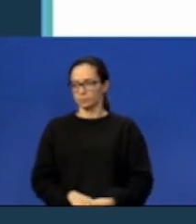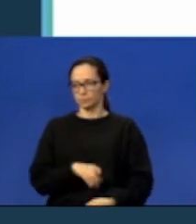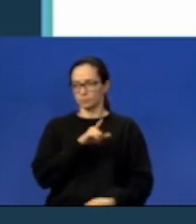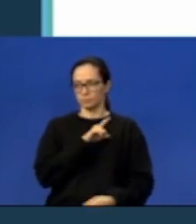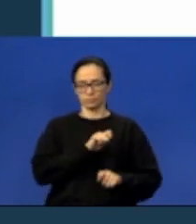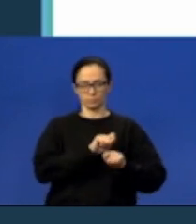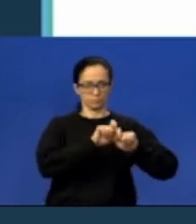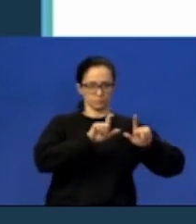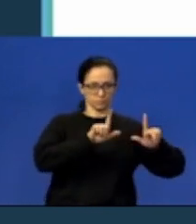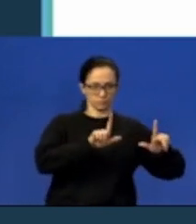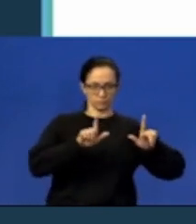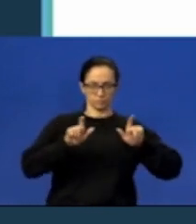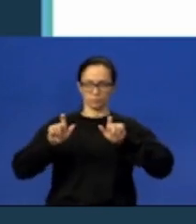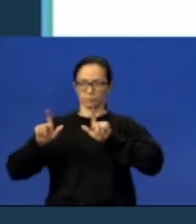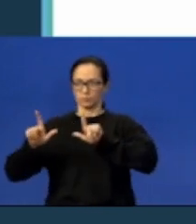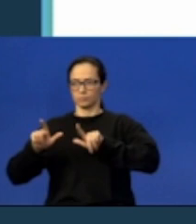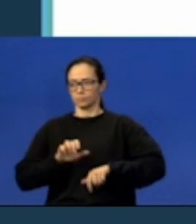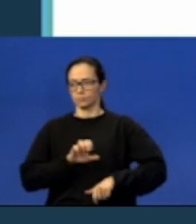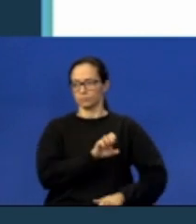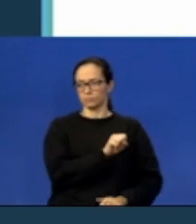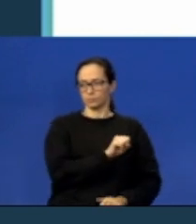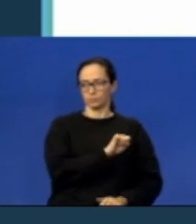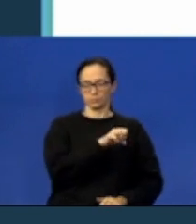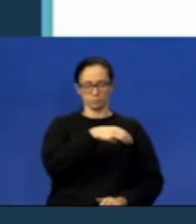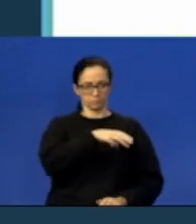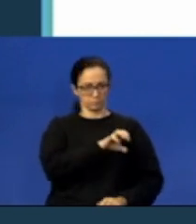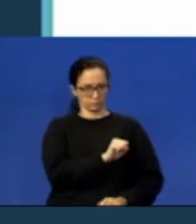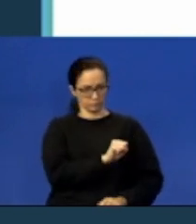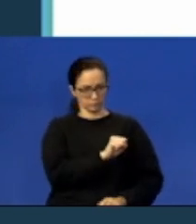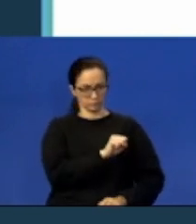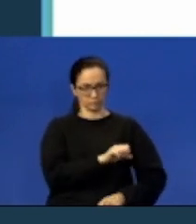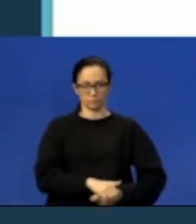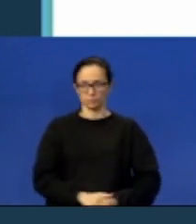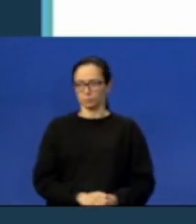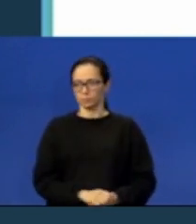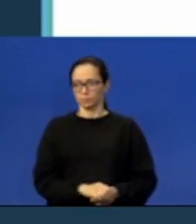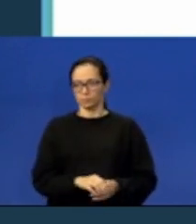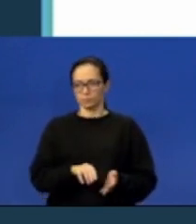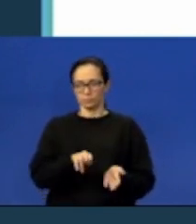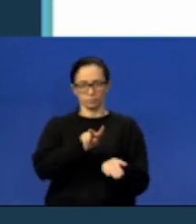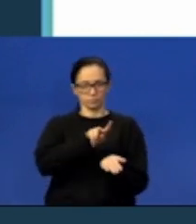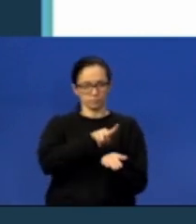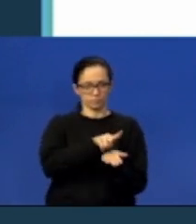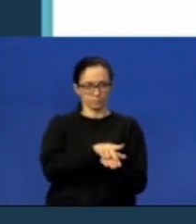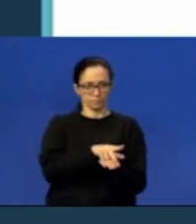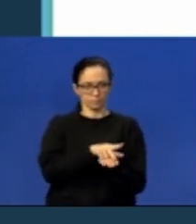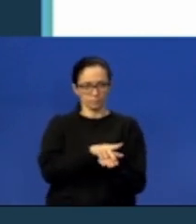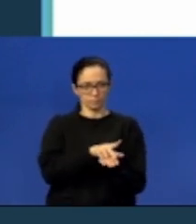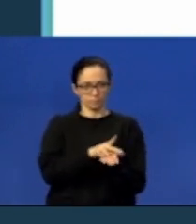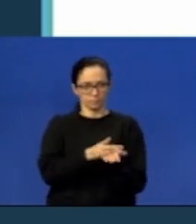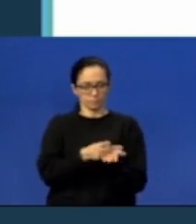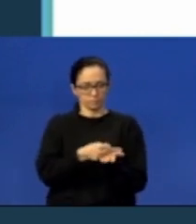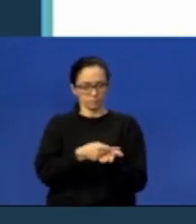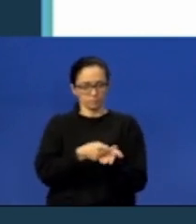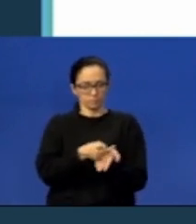gente vai observar 2 figuras, sendo a primeira delas a posição de Sims, que seria uma posição de